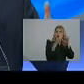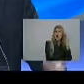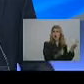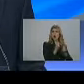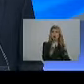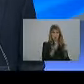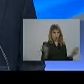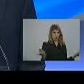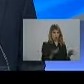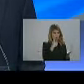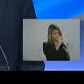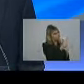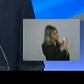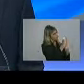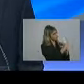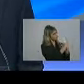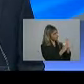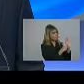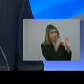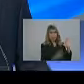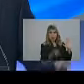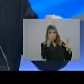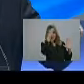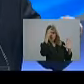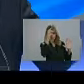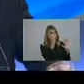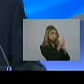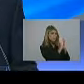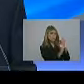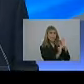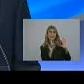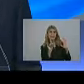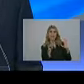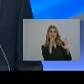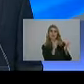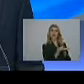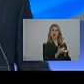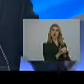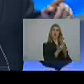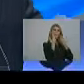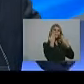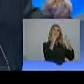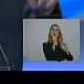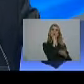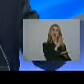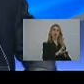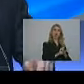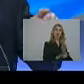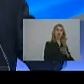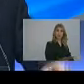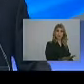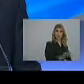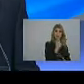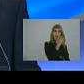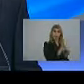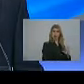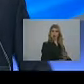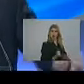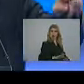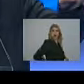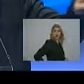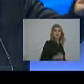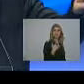expor todos os dados, os números da prefeitura, a gente começa a combater a corrupção. a corrupção que tira o dinheiro da saúde,